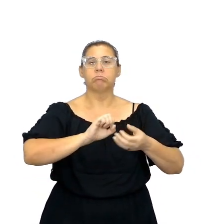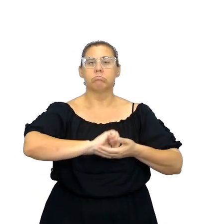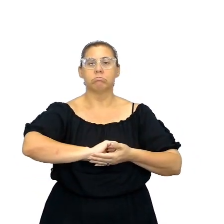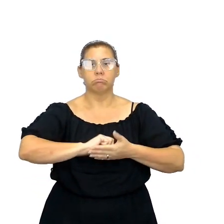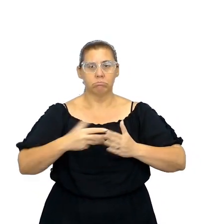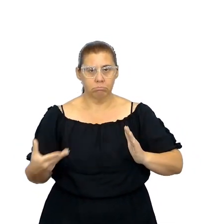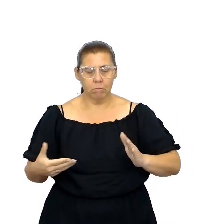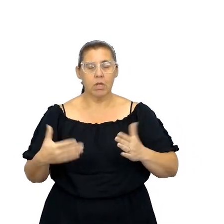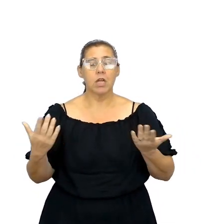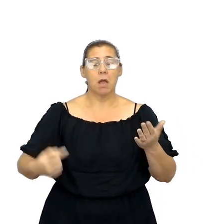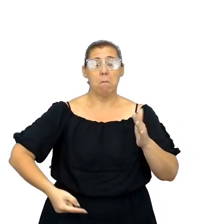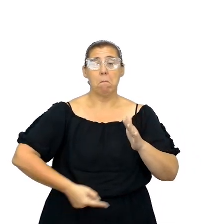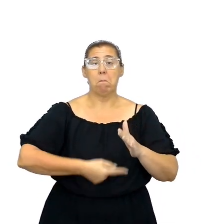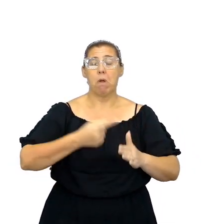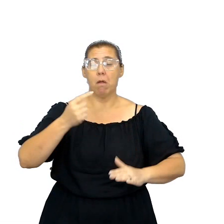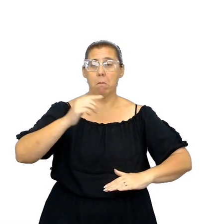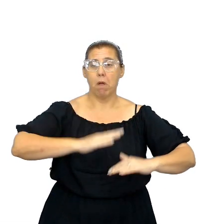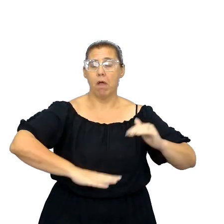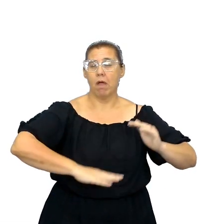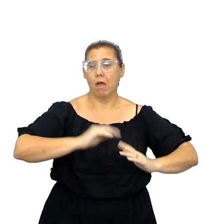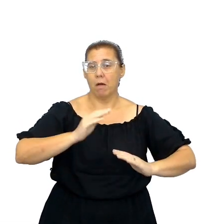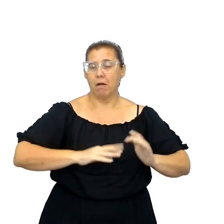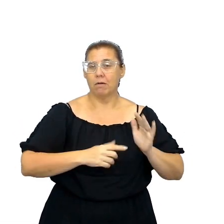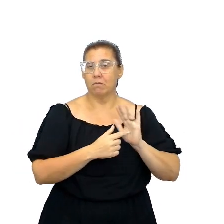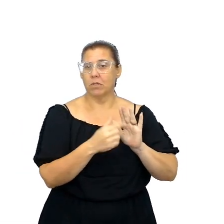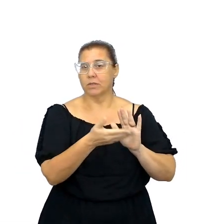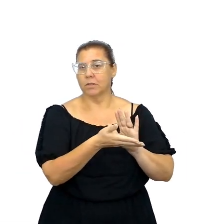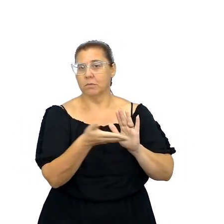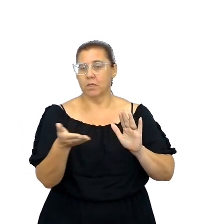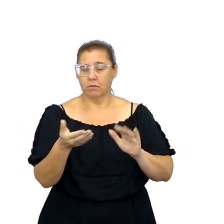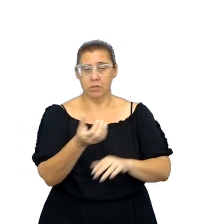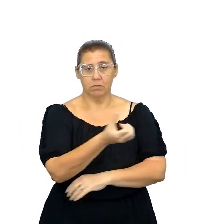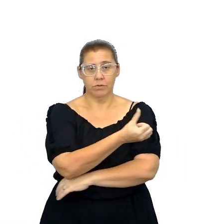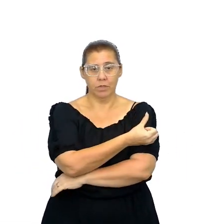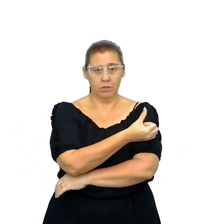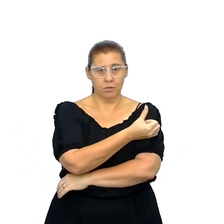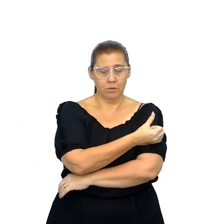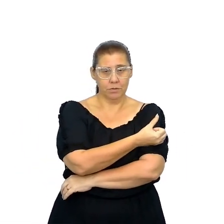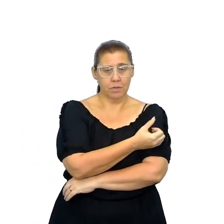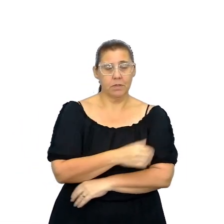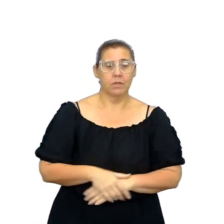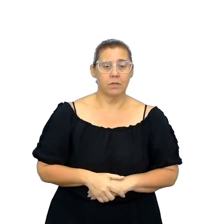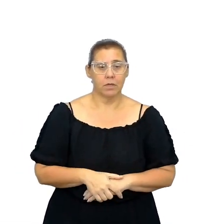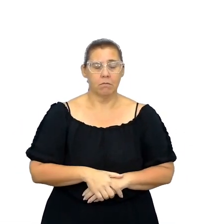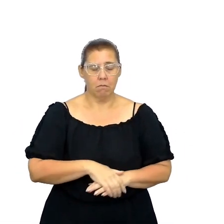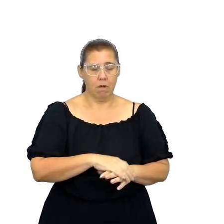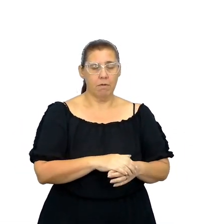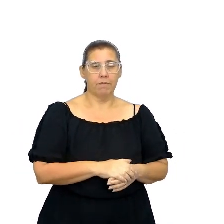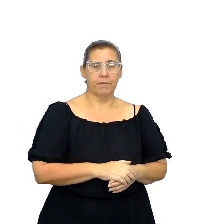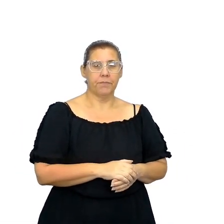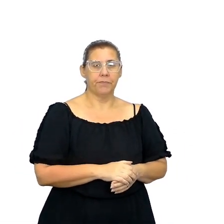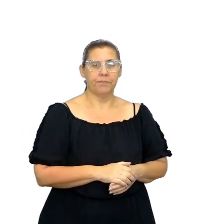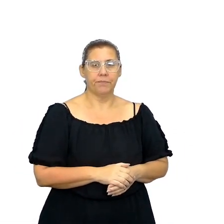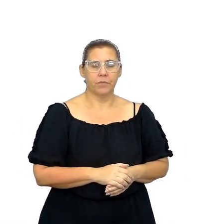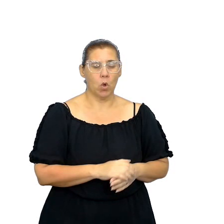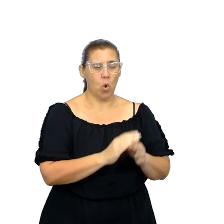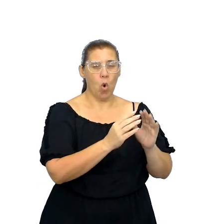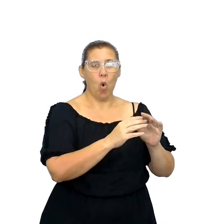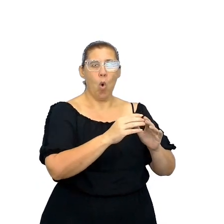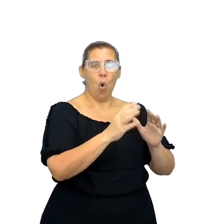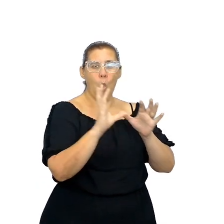essa primeira habilidade que eu apresento a vocês é do 6º ano, que é analisar a partir do contexto